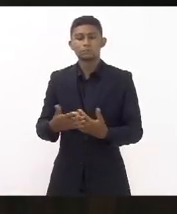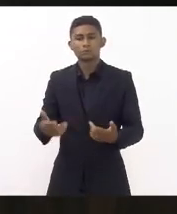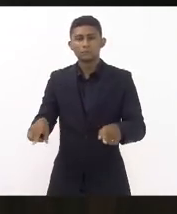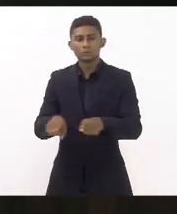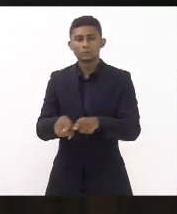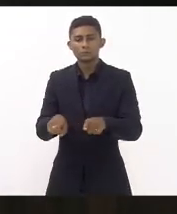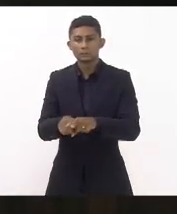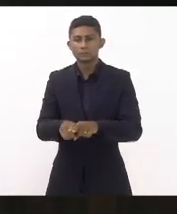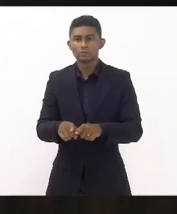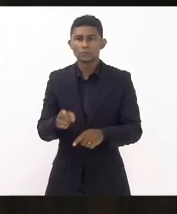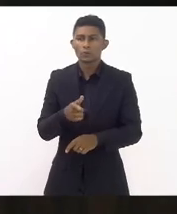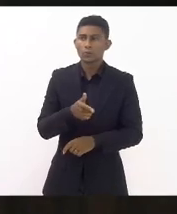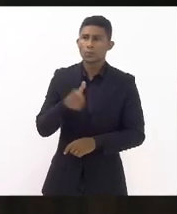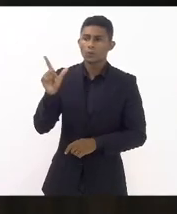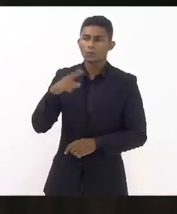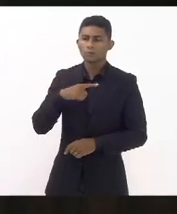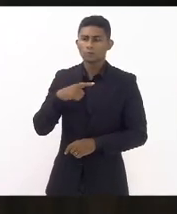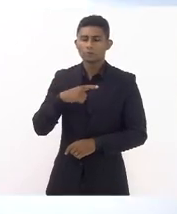do DEGAS.